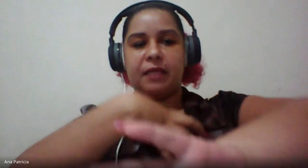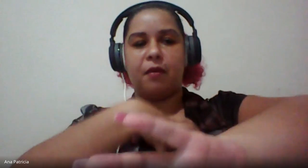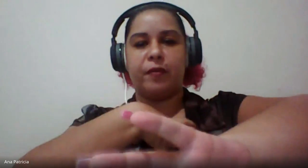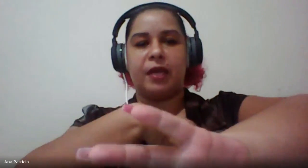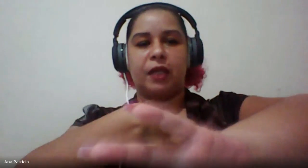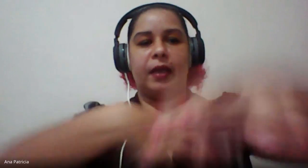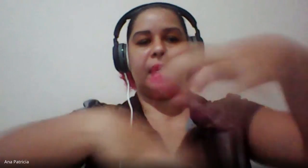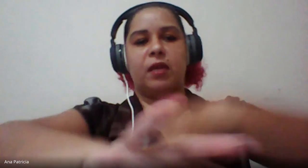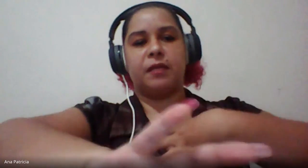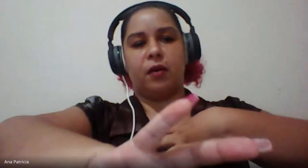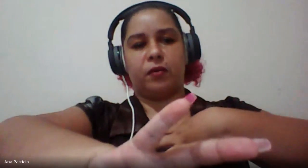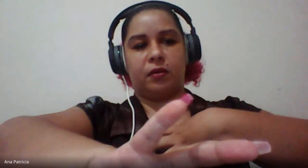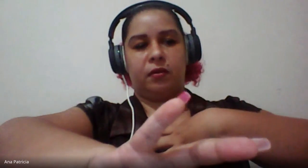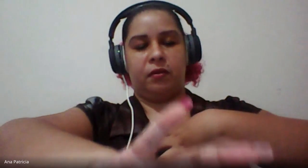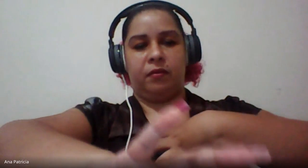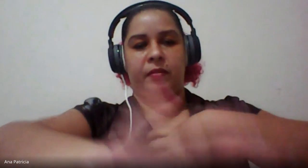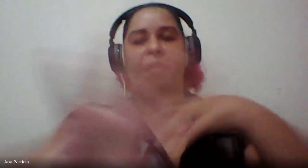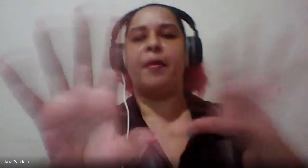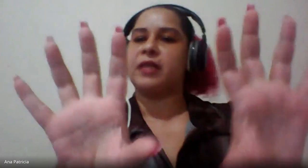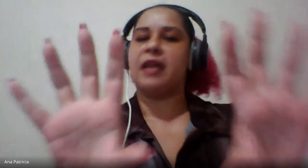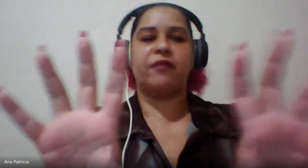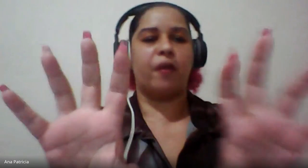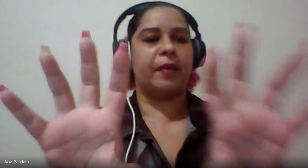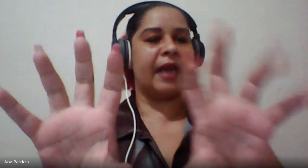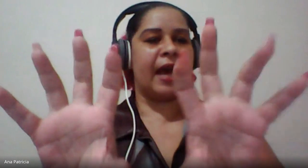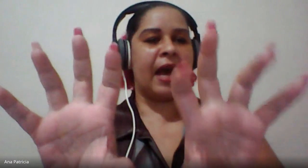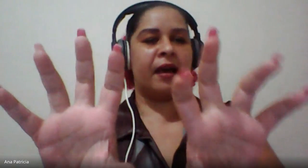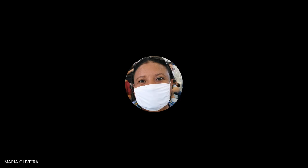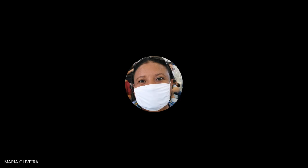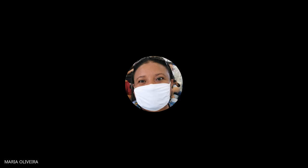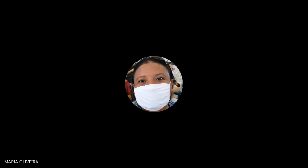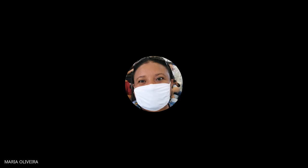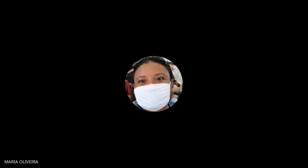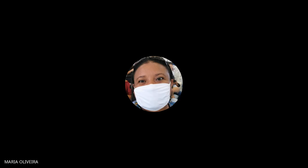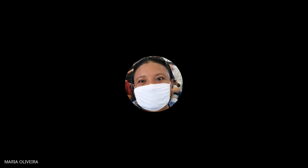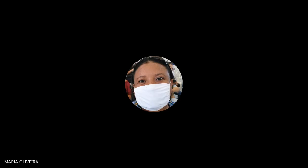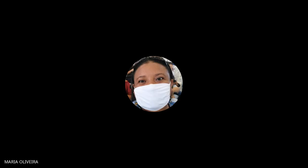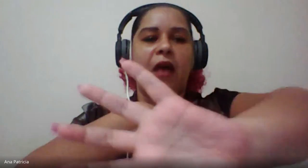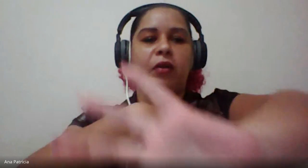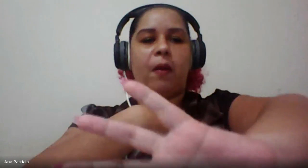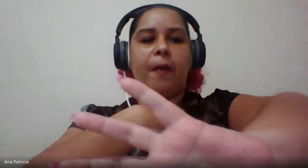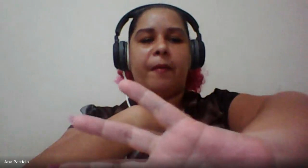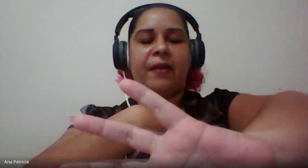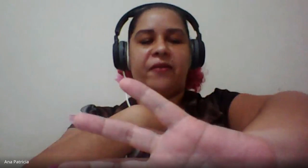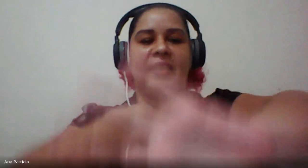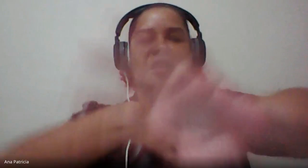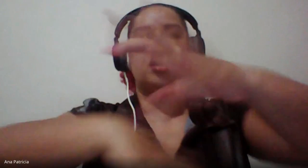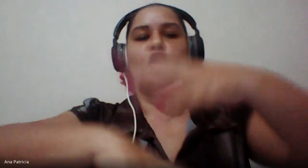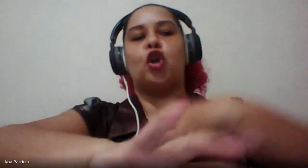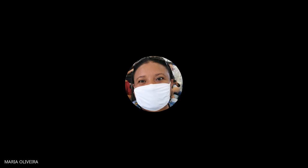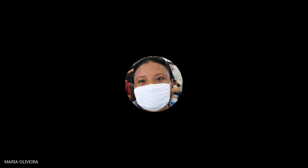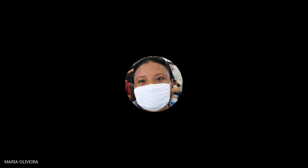Que é esse movimento aqui com as mãos. A mãozinha assim, em forma de garra, uma fica no peito e a outra com a palma para frente, e a